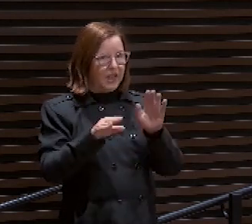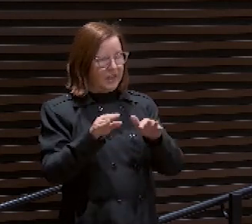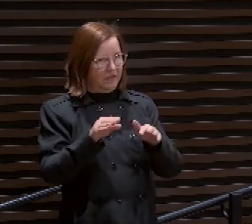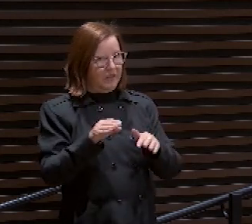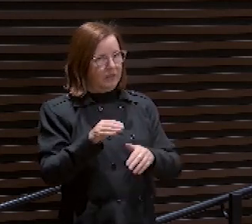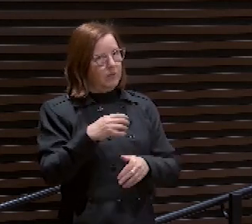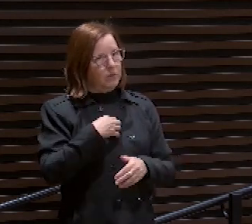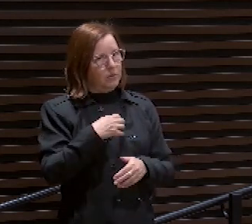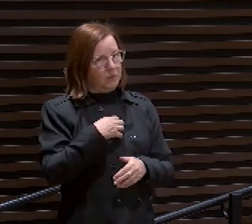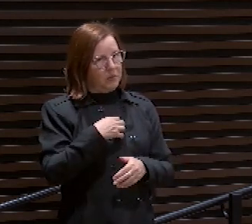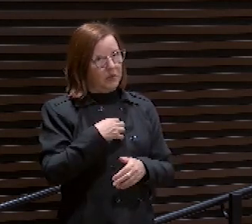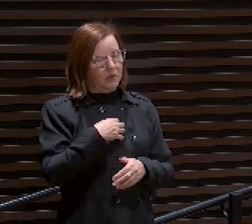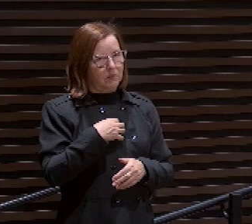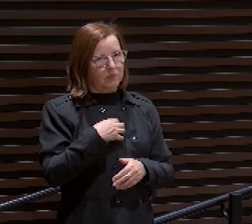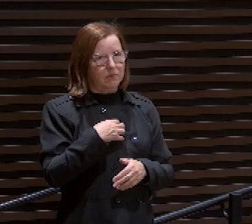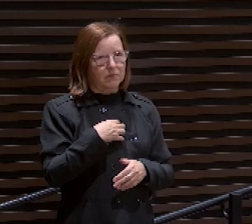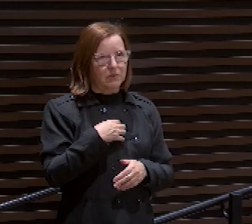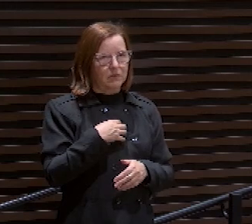Será que nós não temos